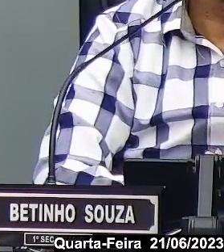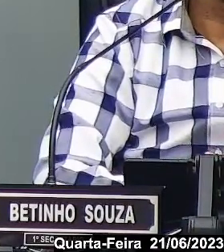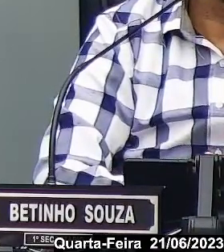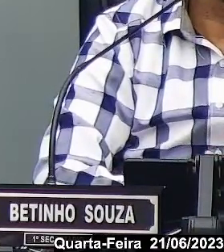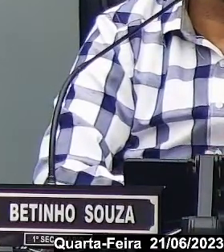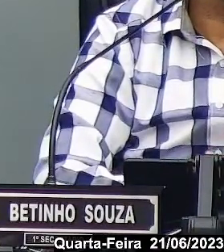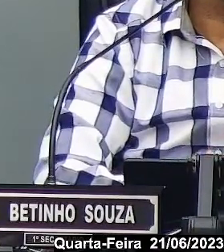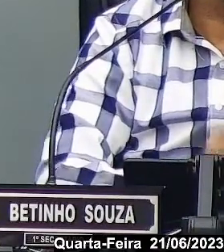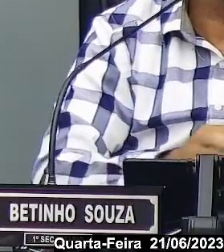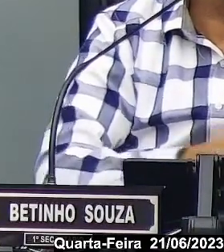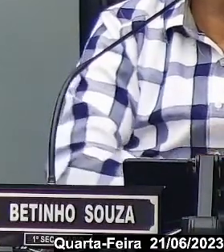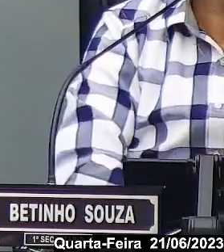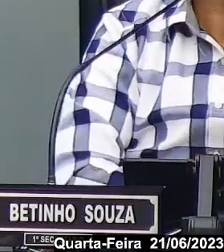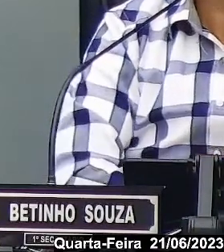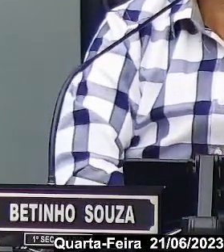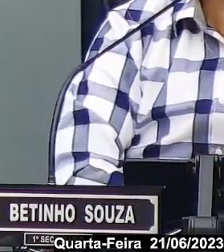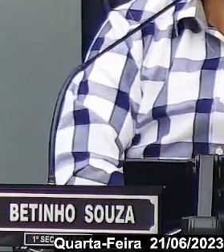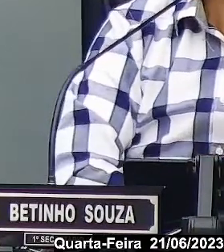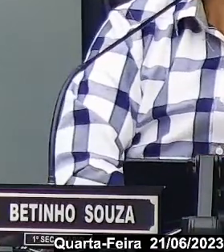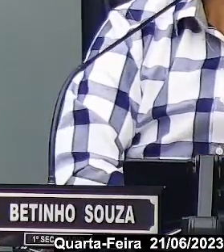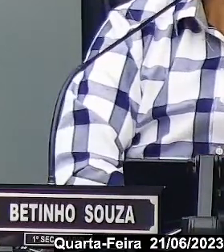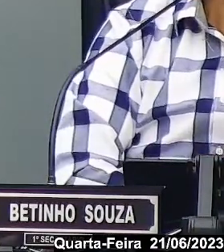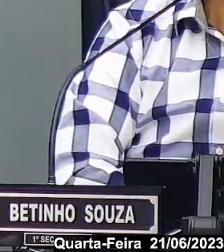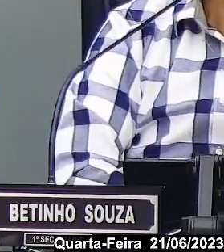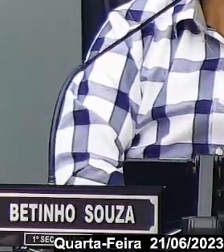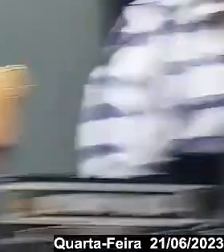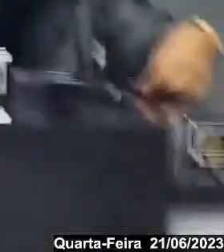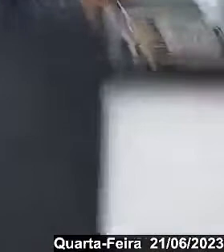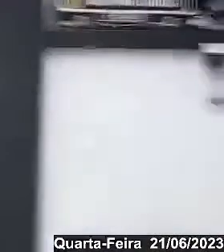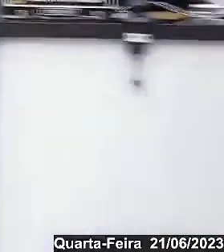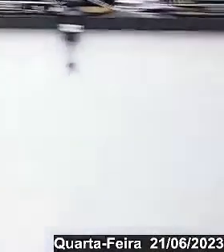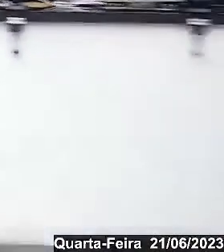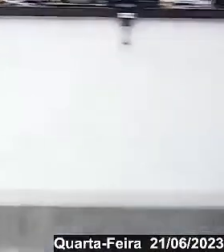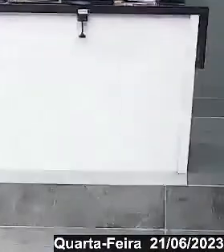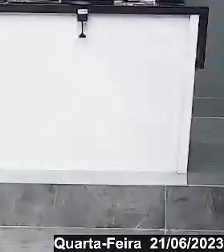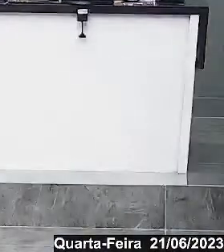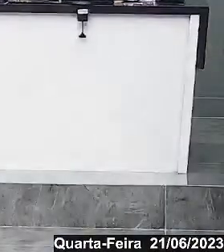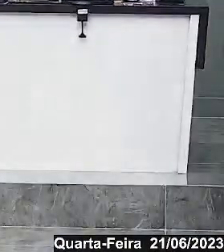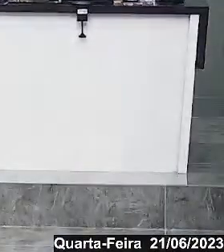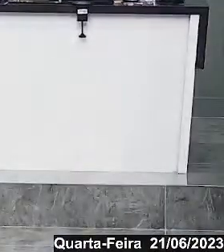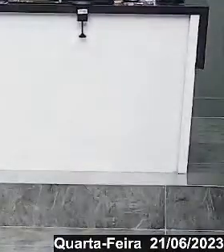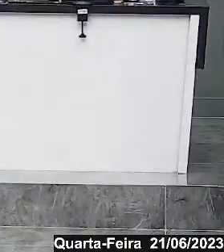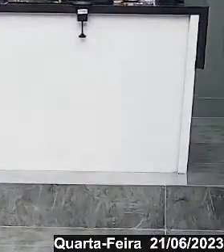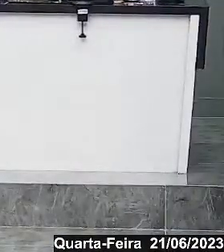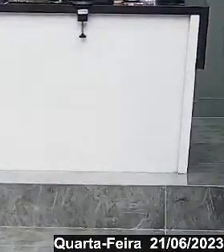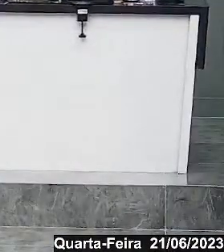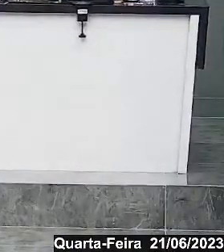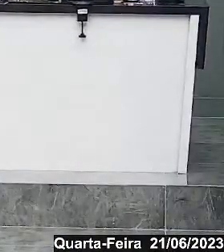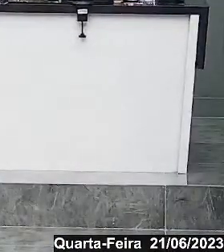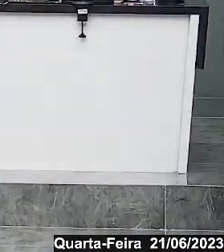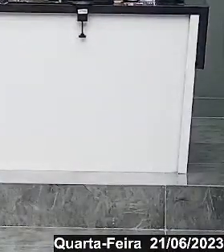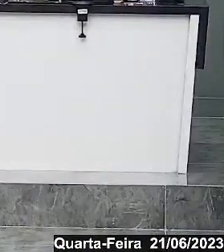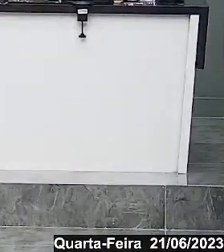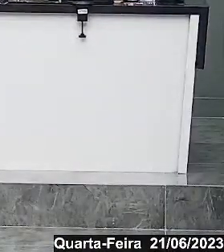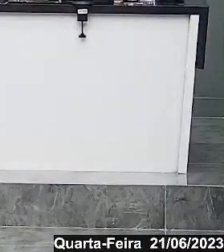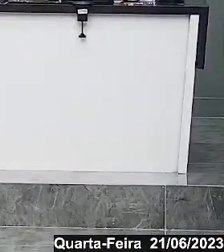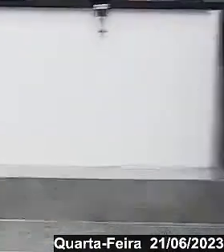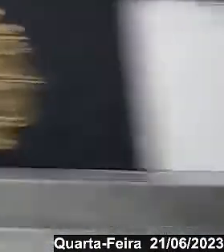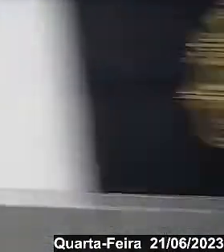Vereador Bobiléu Castilho. Com a palavra, vereador Bobiléu do Castilho. Bom dia. Queria cumprimentar o Carlinhos do